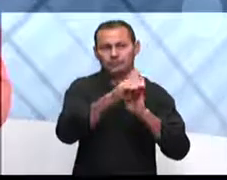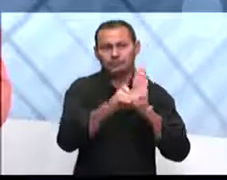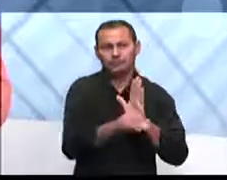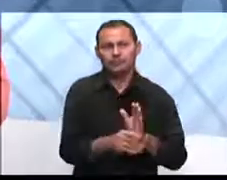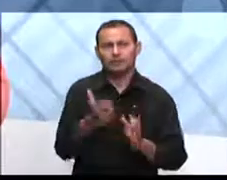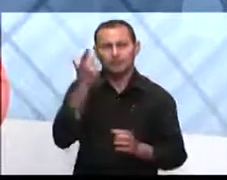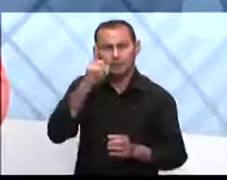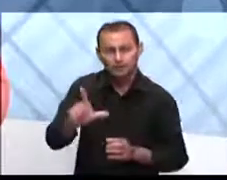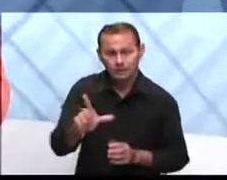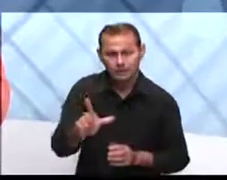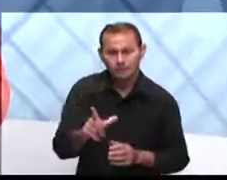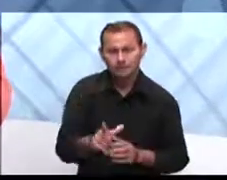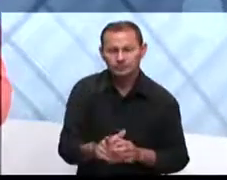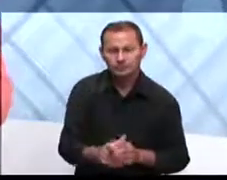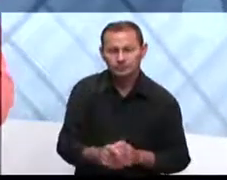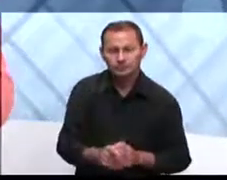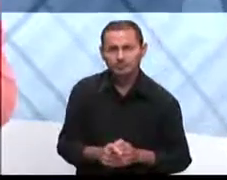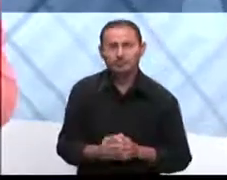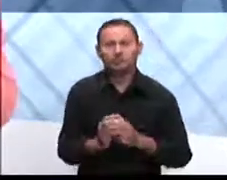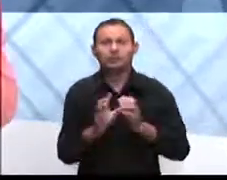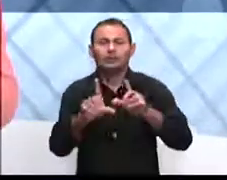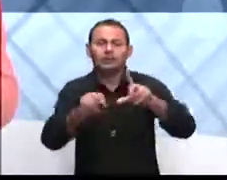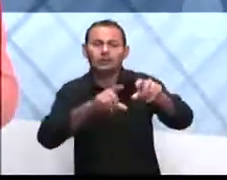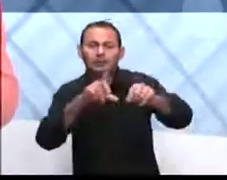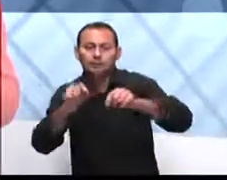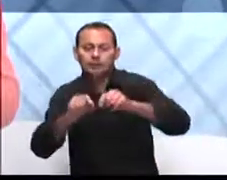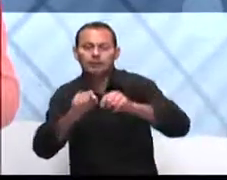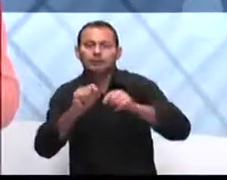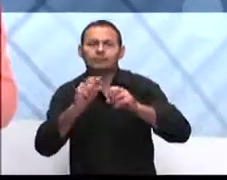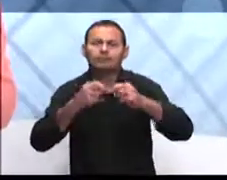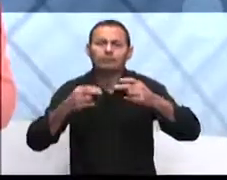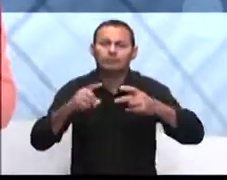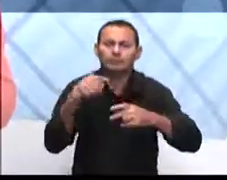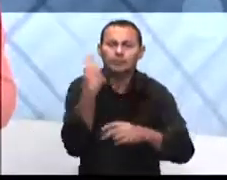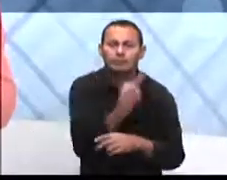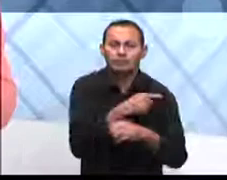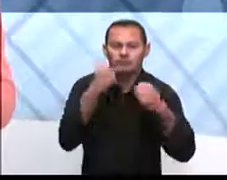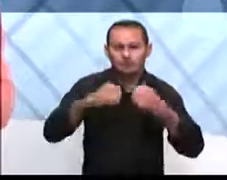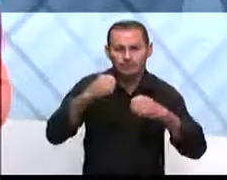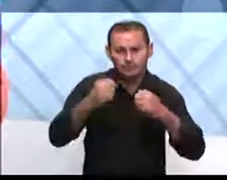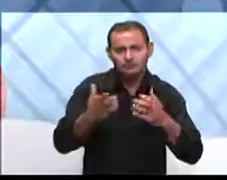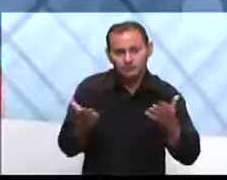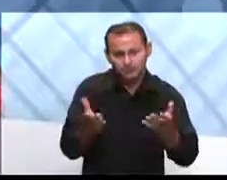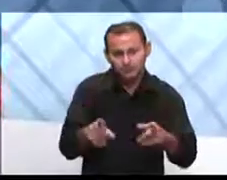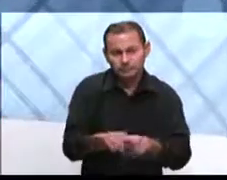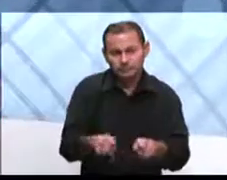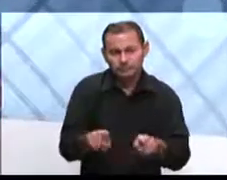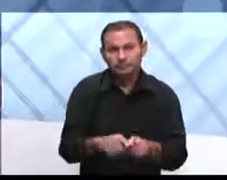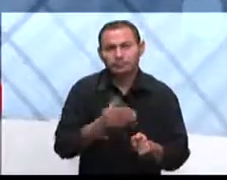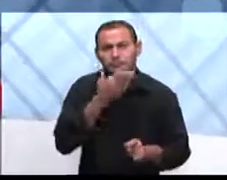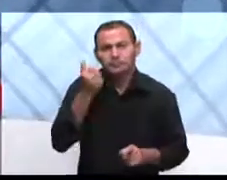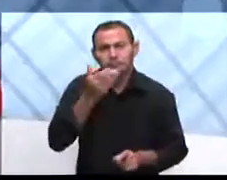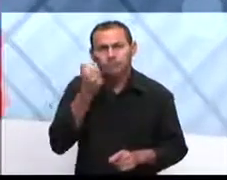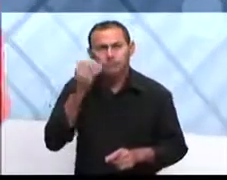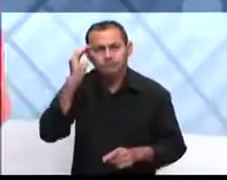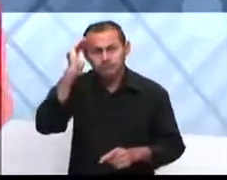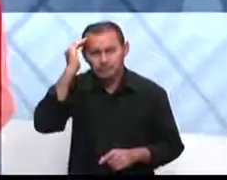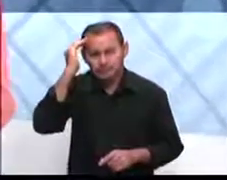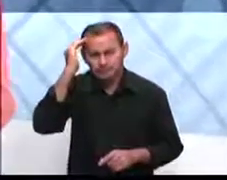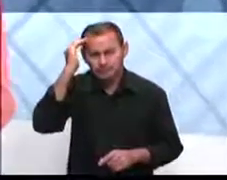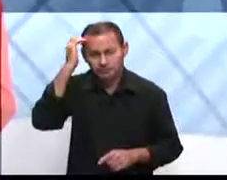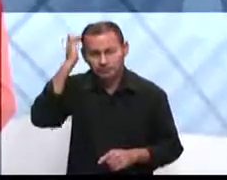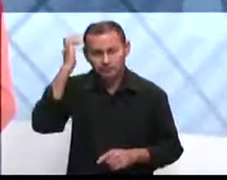gente consegue escolher as questões que a gente precisa, né? Então, também facilita a impressão